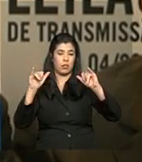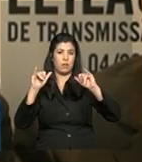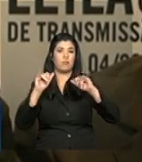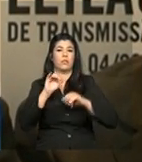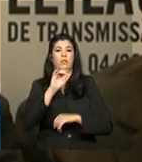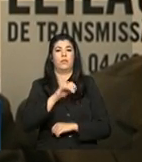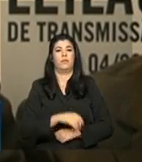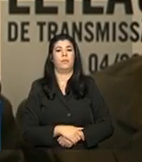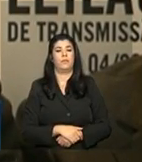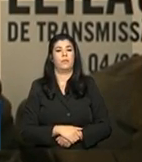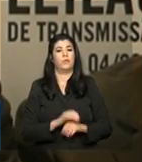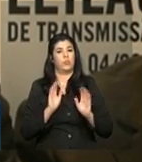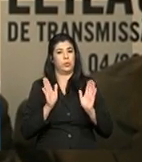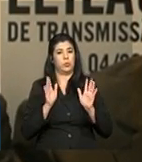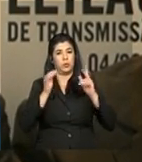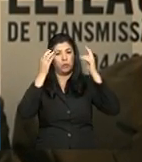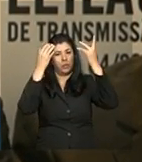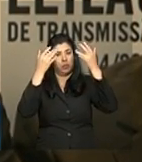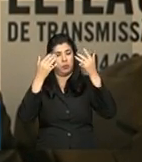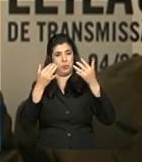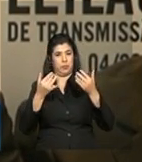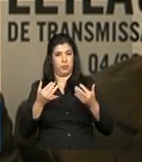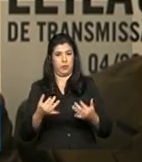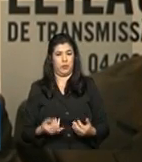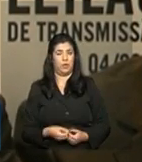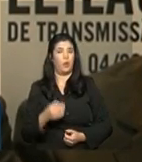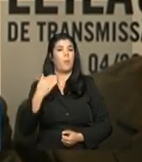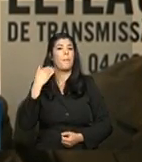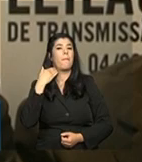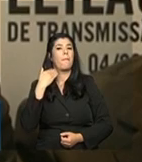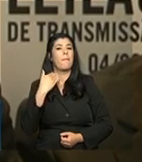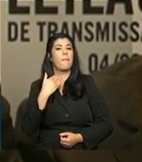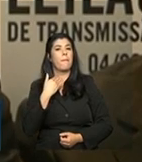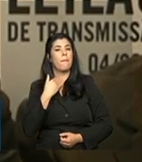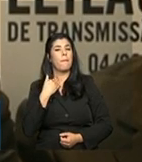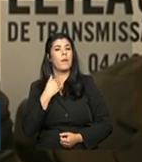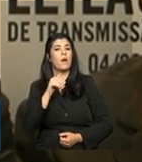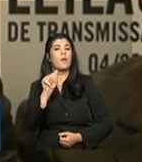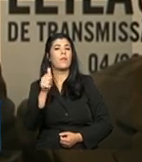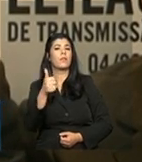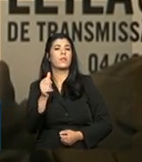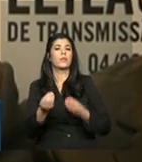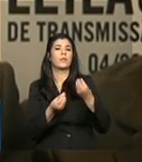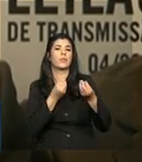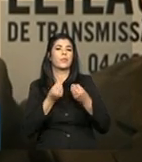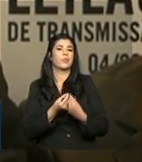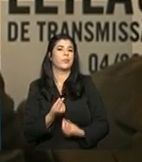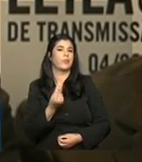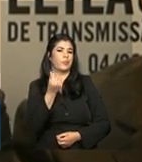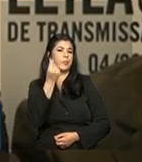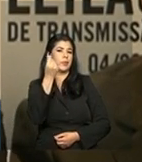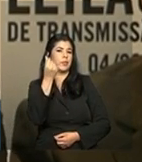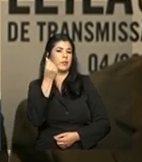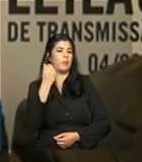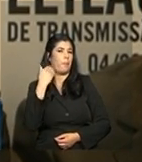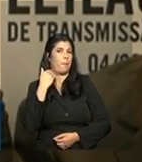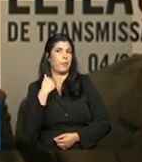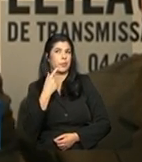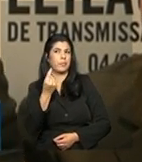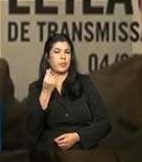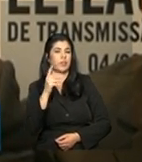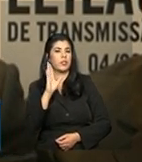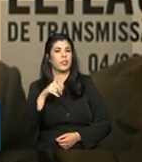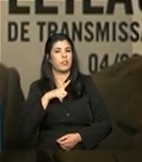Como eu coloquei, é o nosso banco para mesurar os preços, ou seja, o nosso banco de preço. Então, ele sofreu